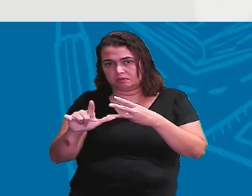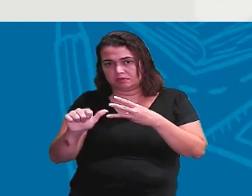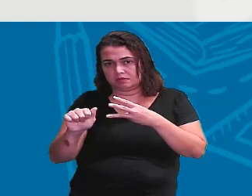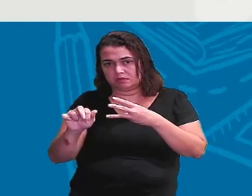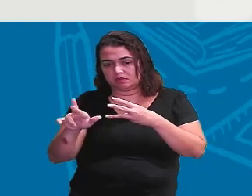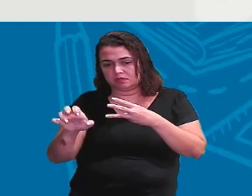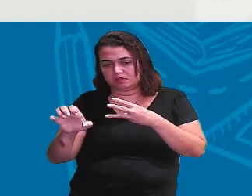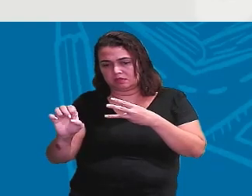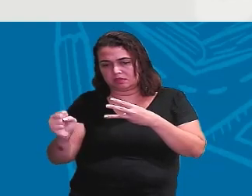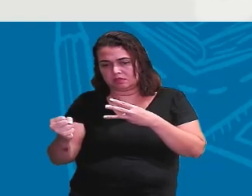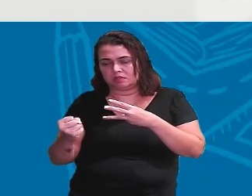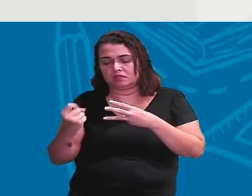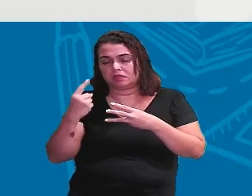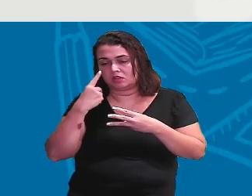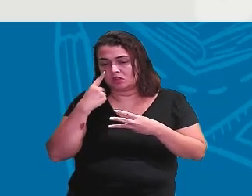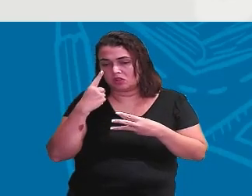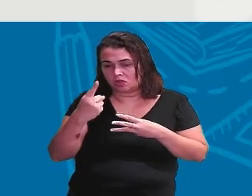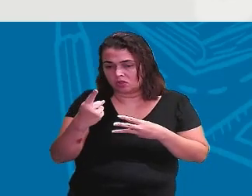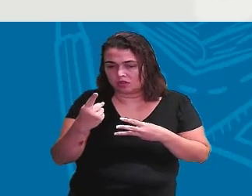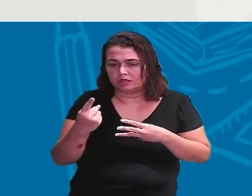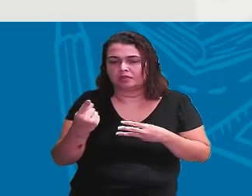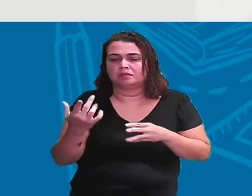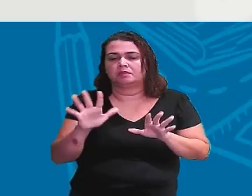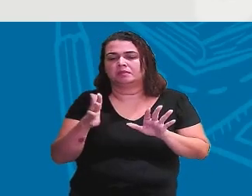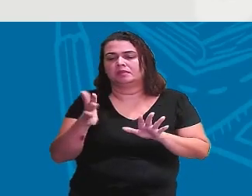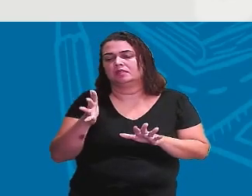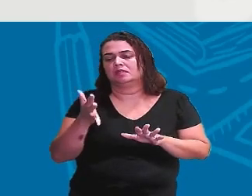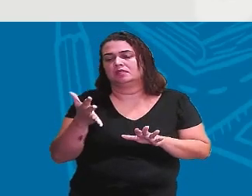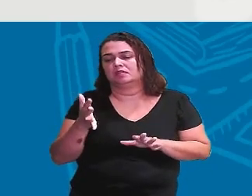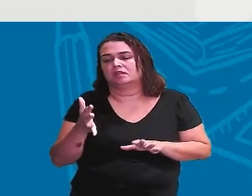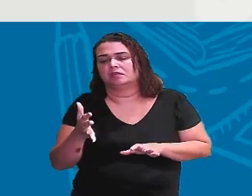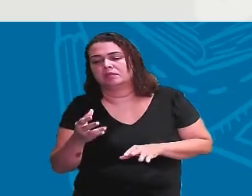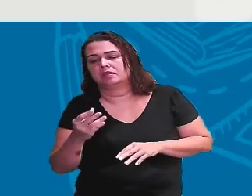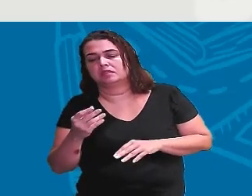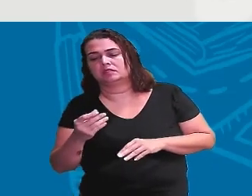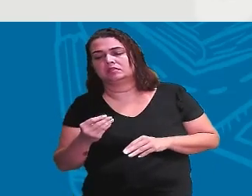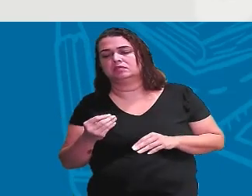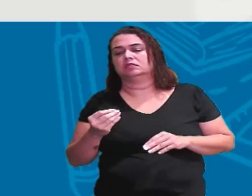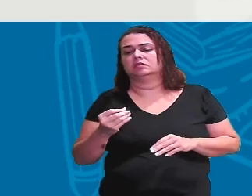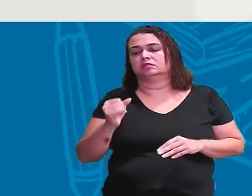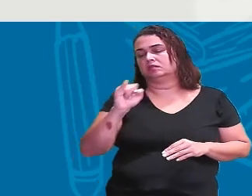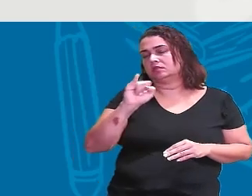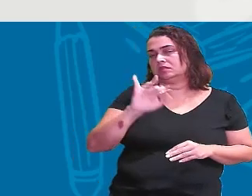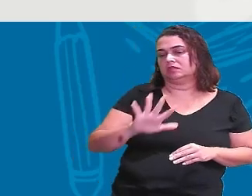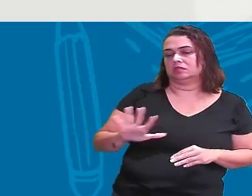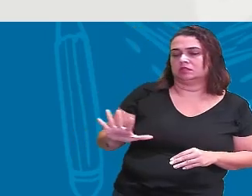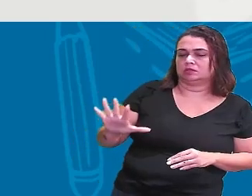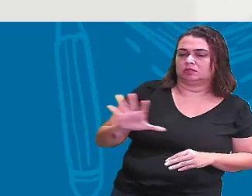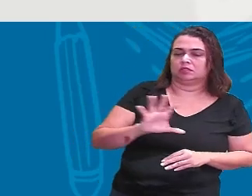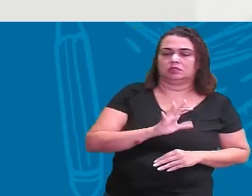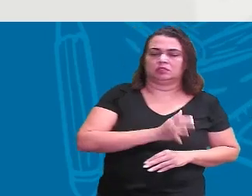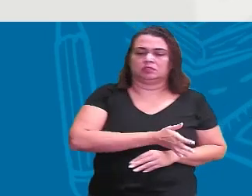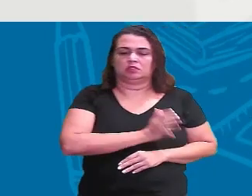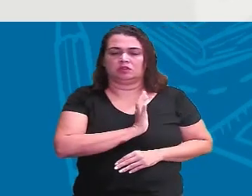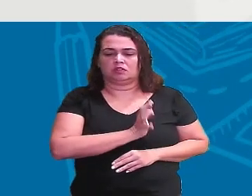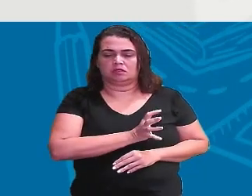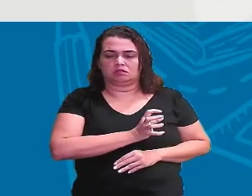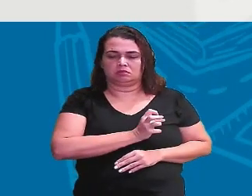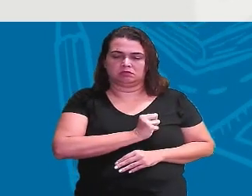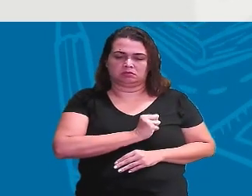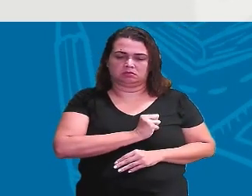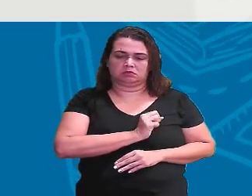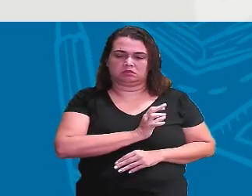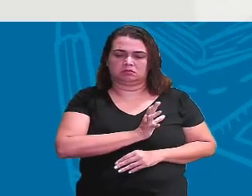gente consegue ver um esquema, né? A gente consegue observar que o nosso coração, ele está ali em movimento, né,